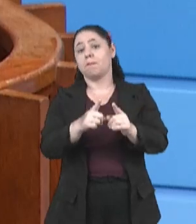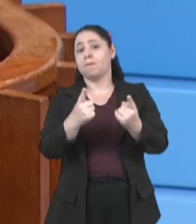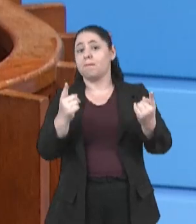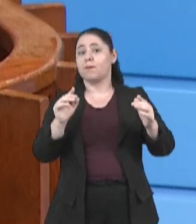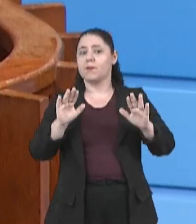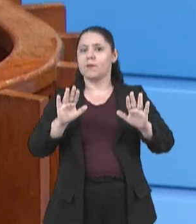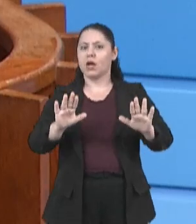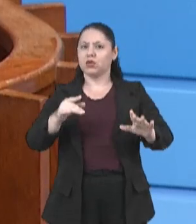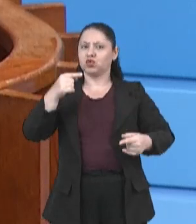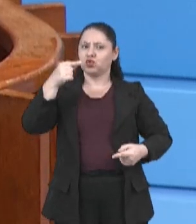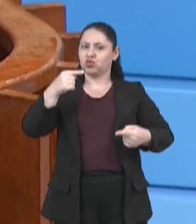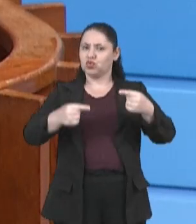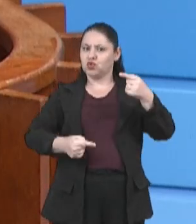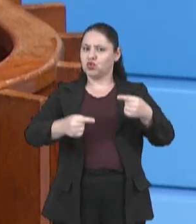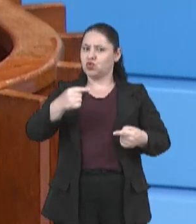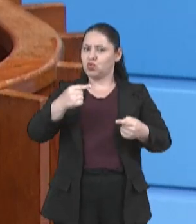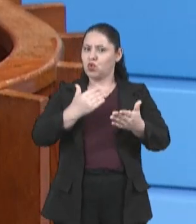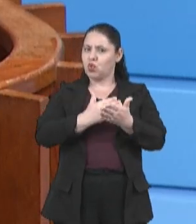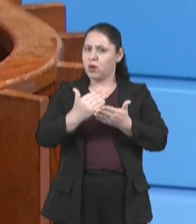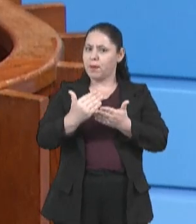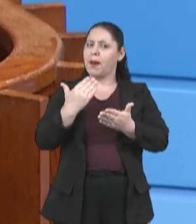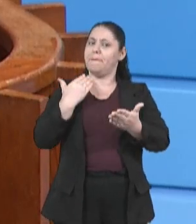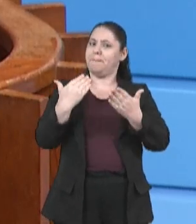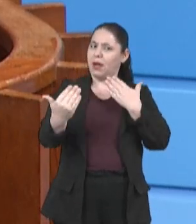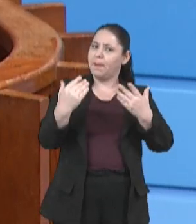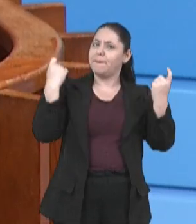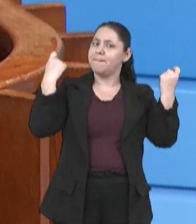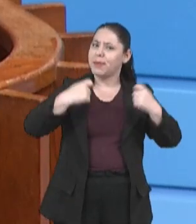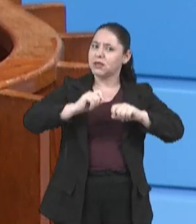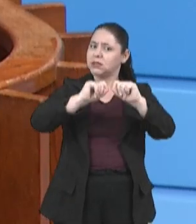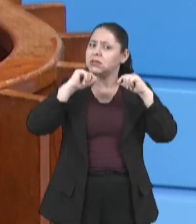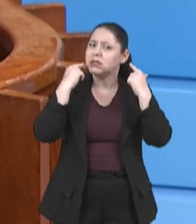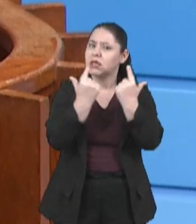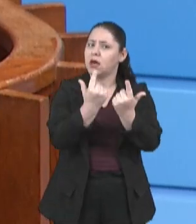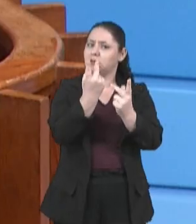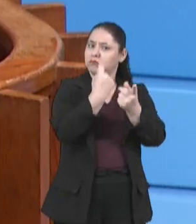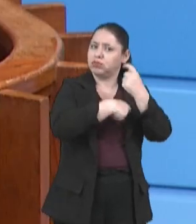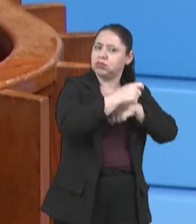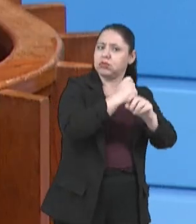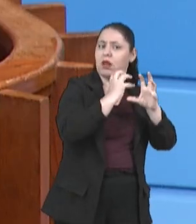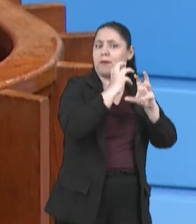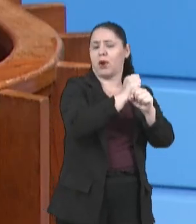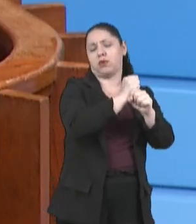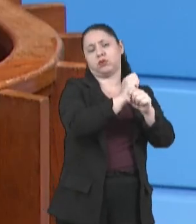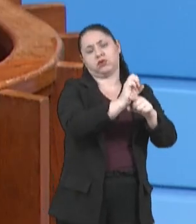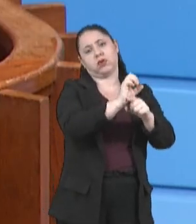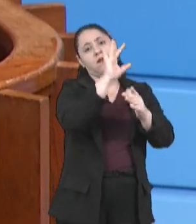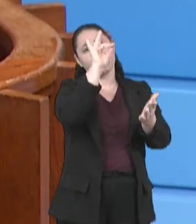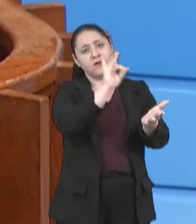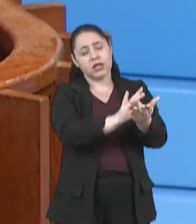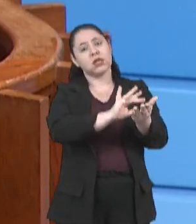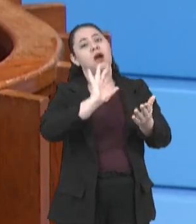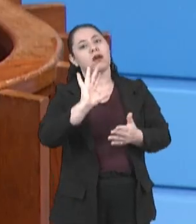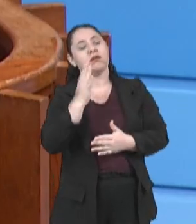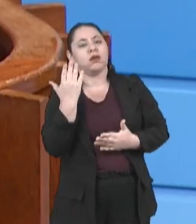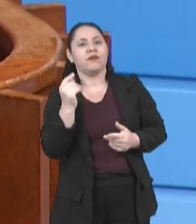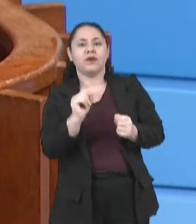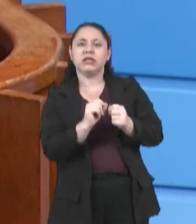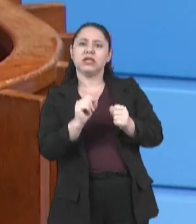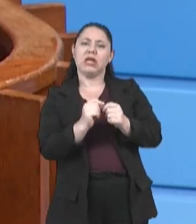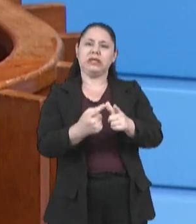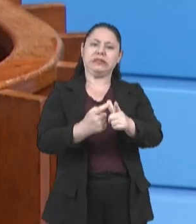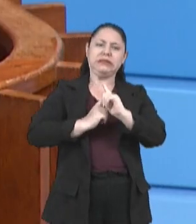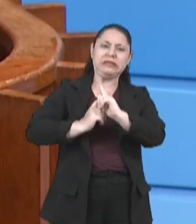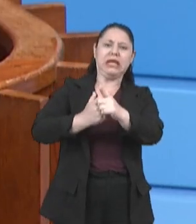que eu levanto aqui é um debate que a Assembleia tem que fazer sobre as finanças do Estado. O que de fato está